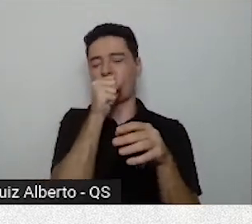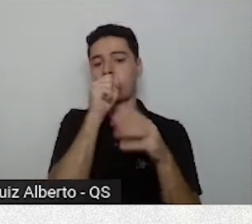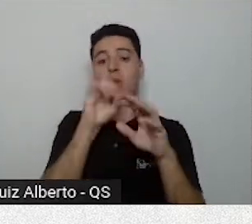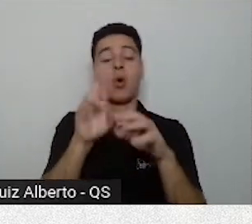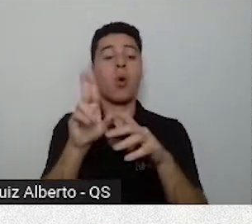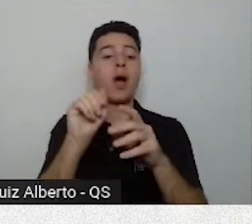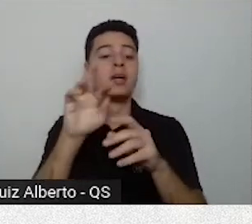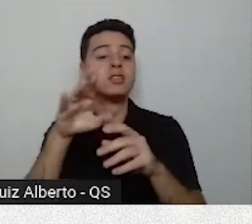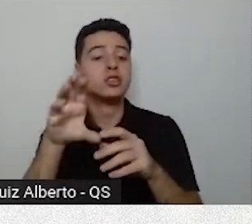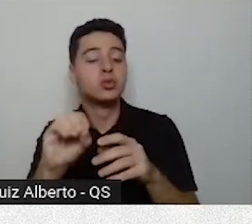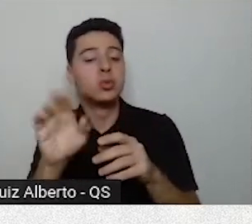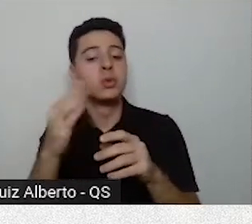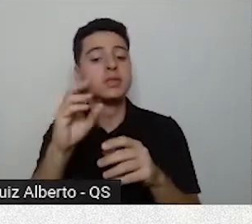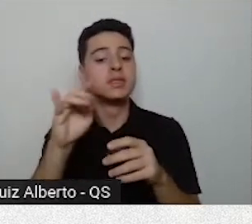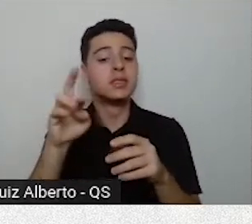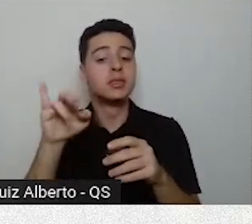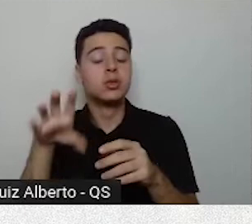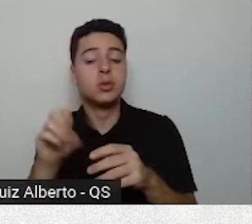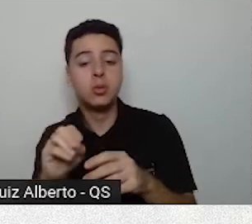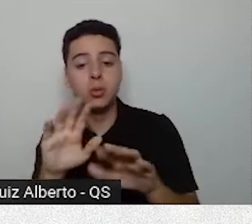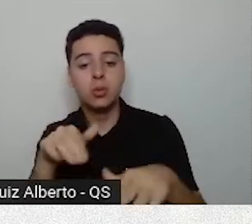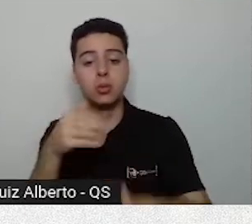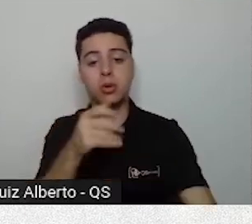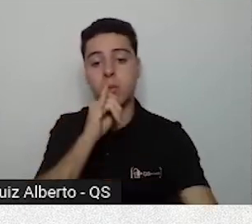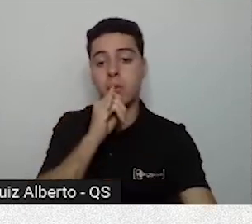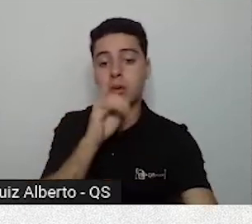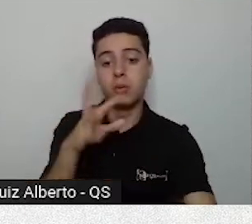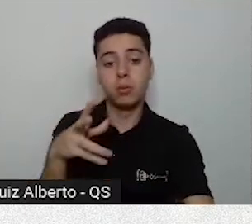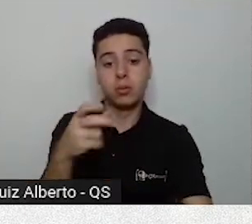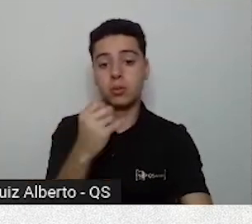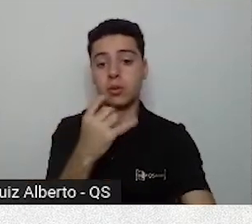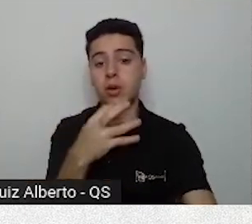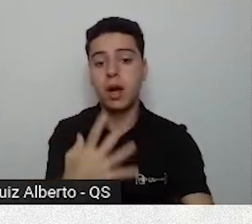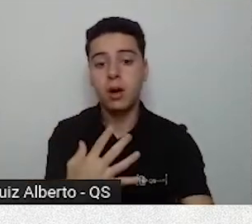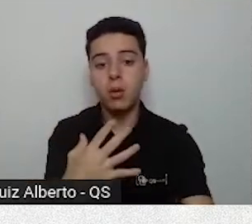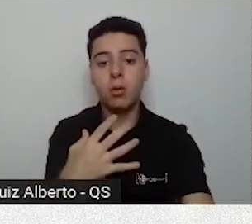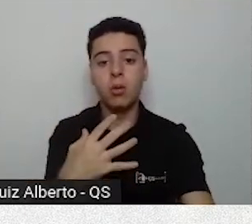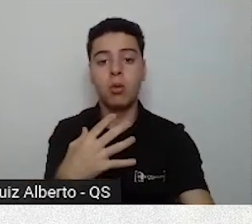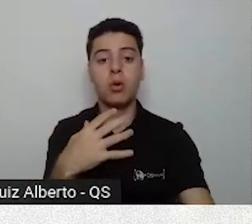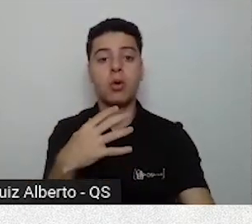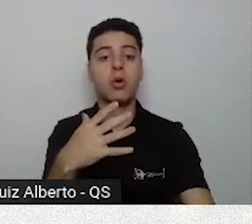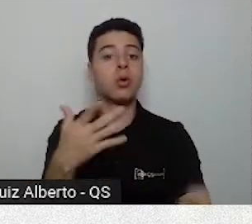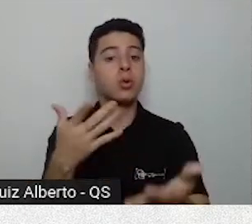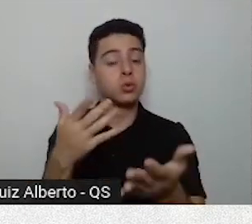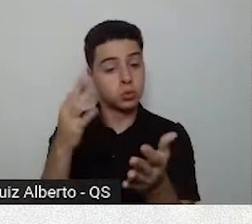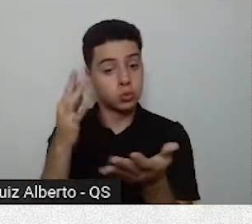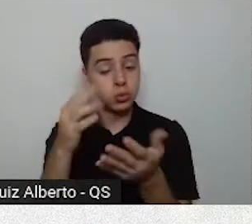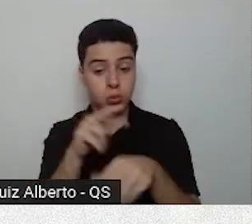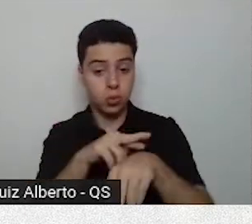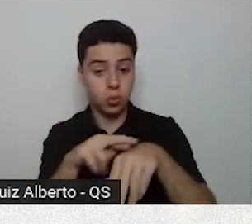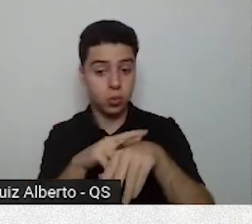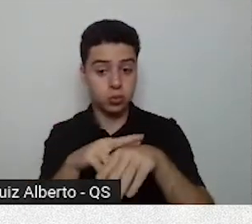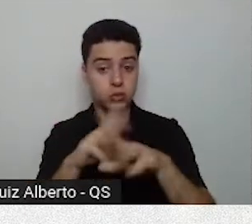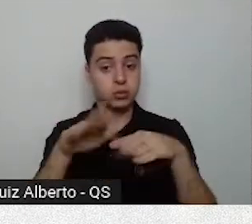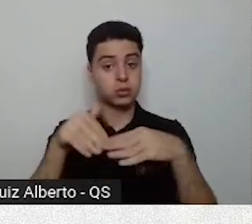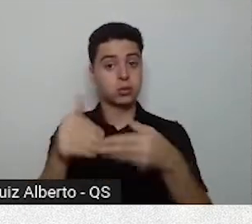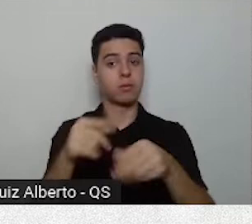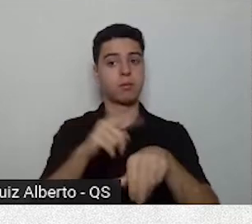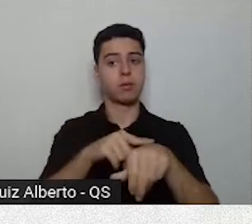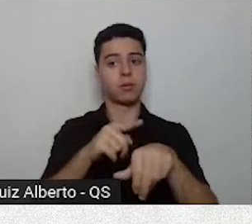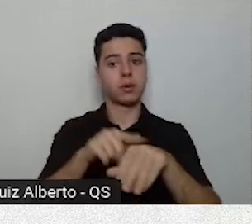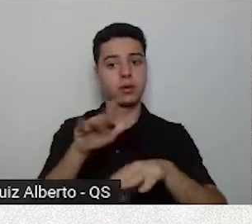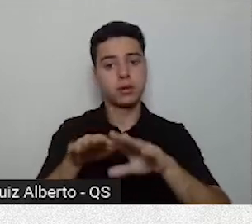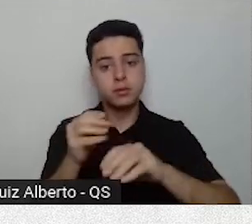essas alterações da cor do repolho roxo. E na hora que você mistura, a tinta fica